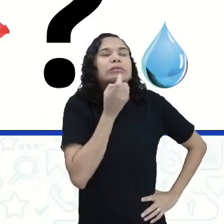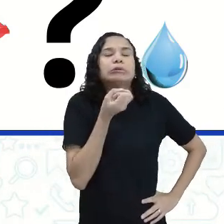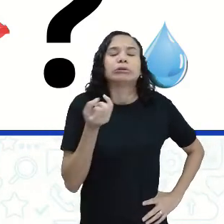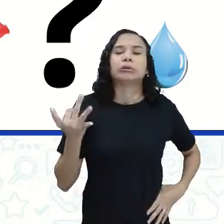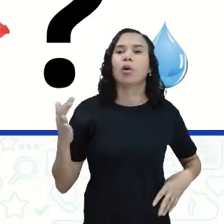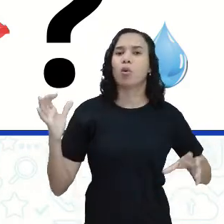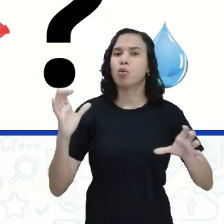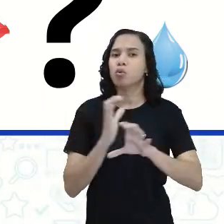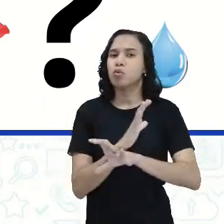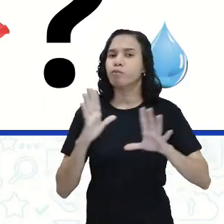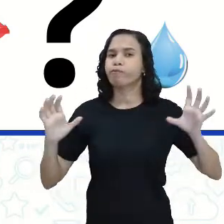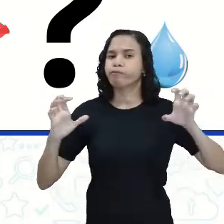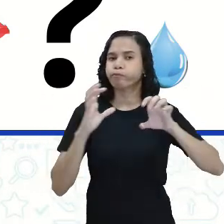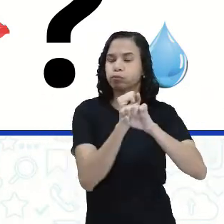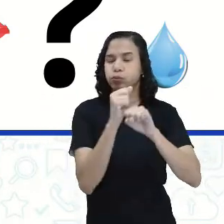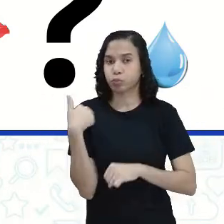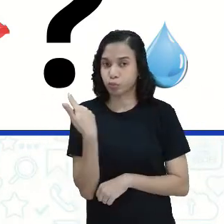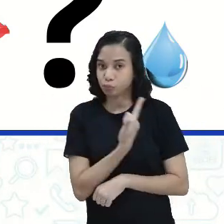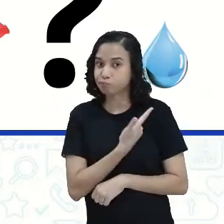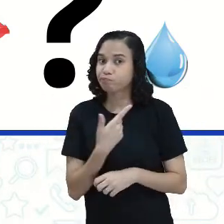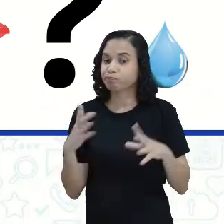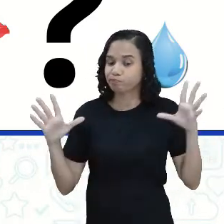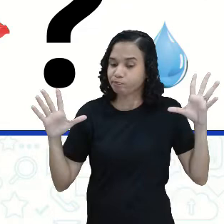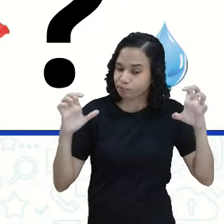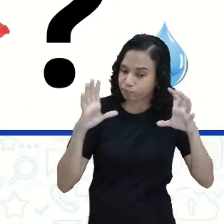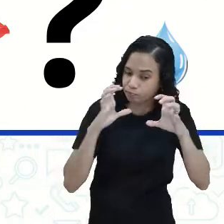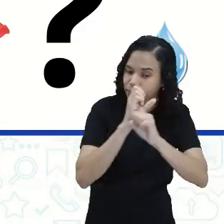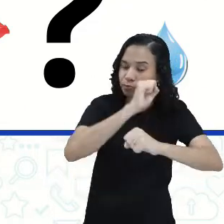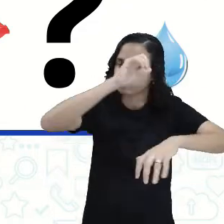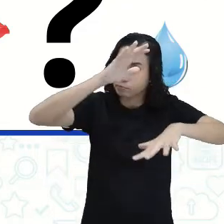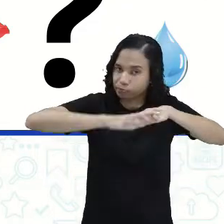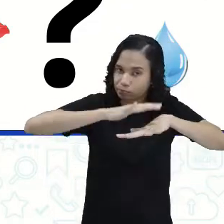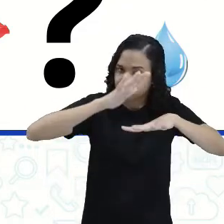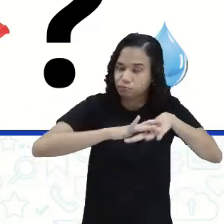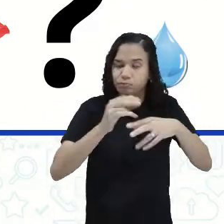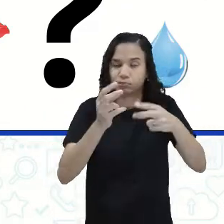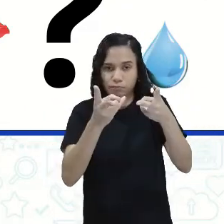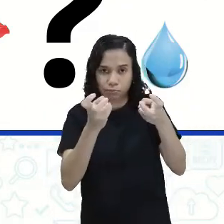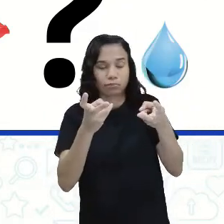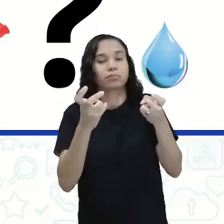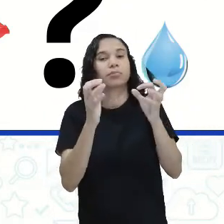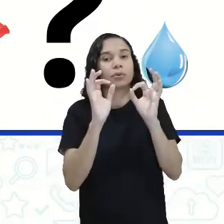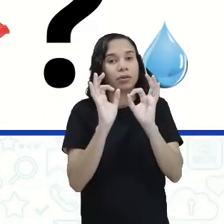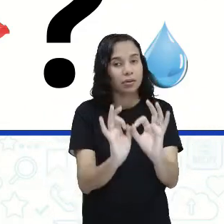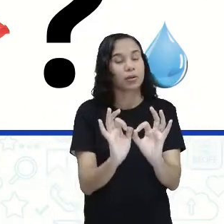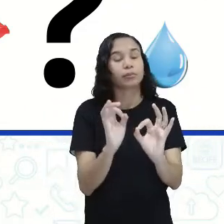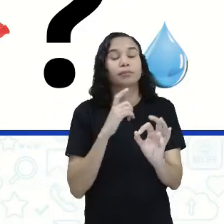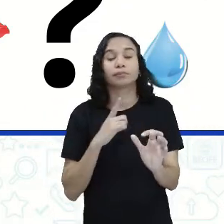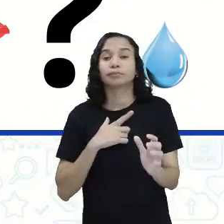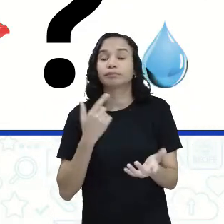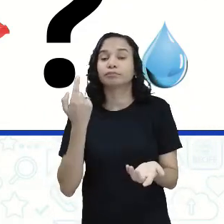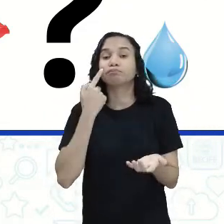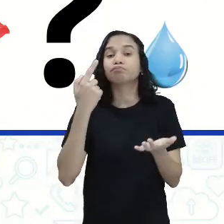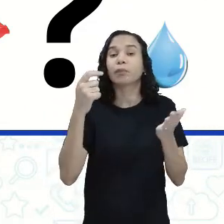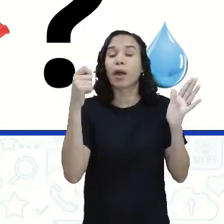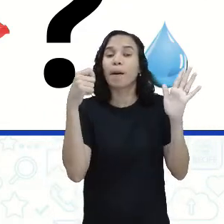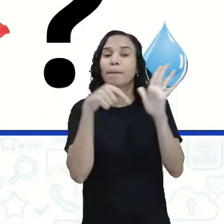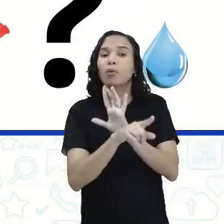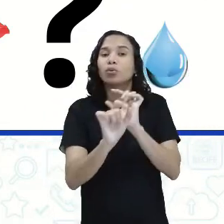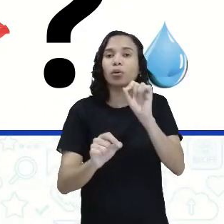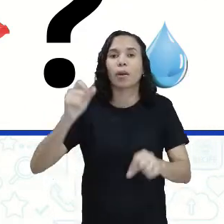poder a gente desenvolver. Aí a gente vai fazer uma continha matemática para a gente perceber isso aí. Então, o problema diz que